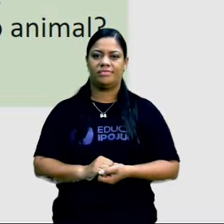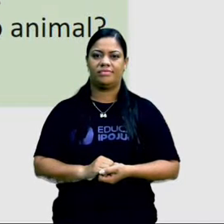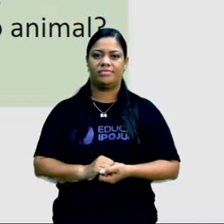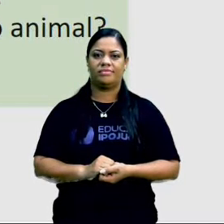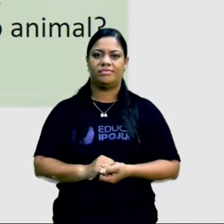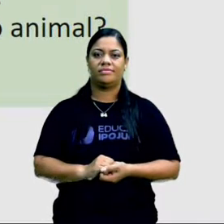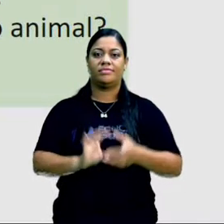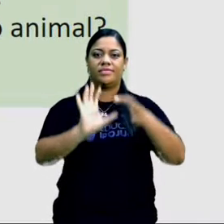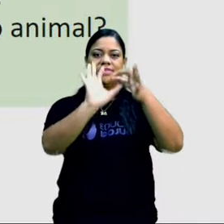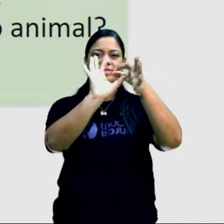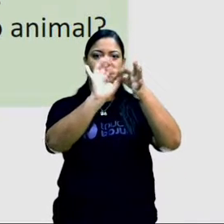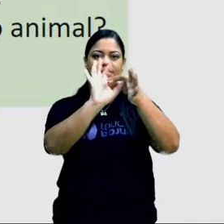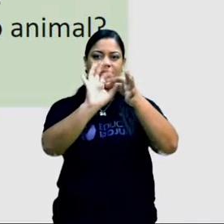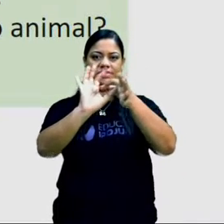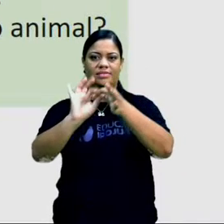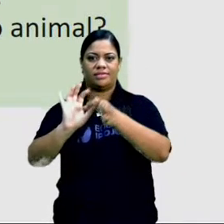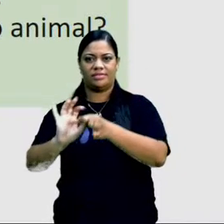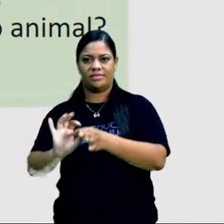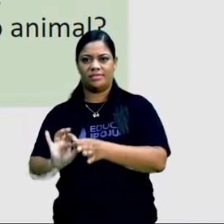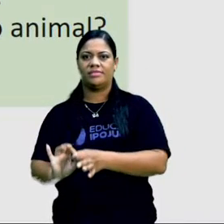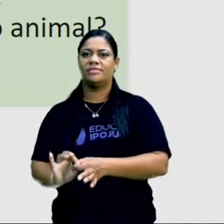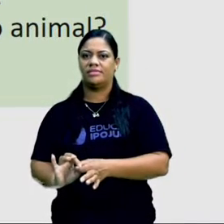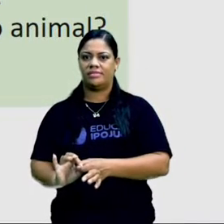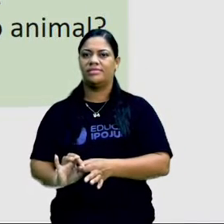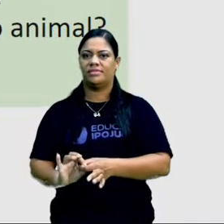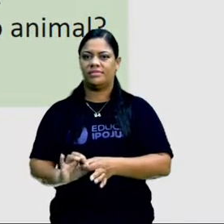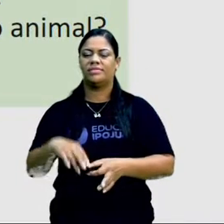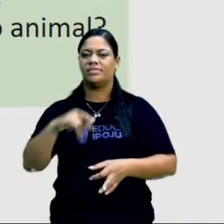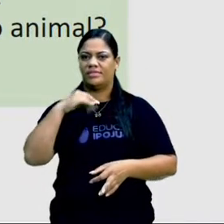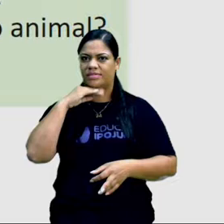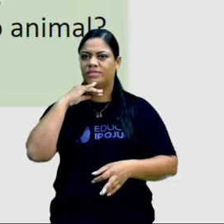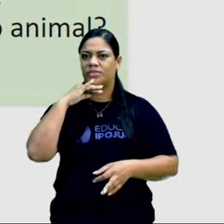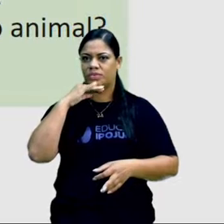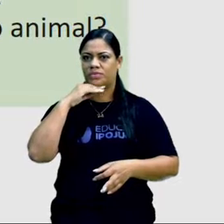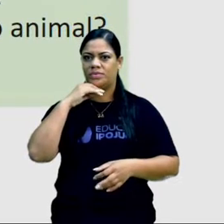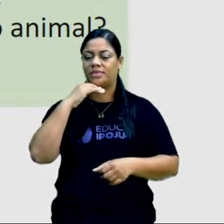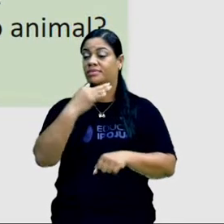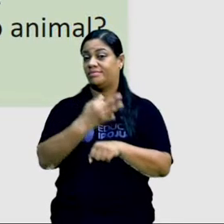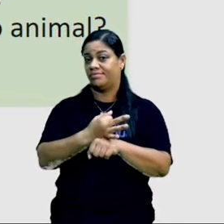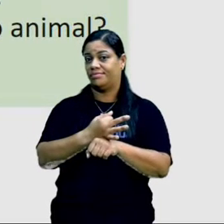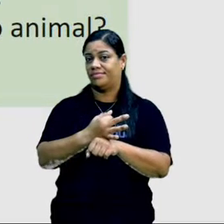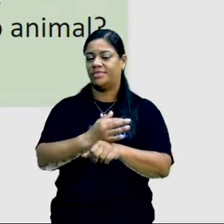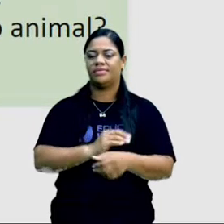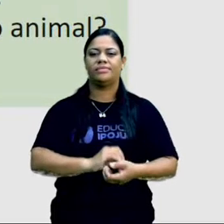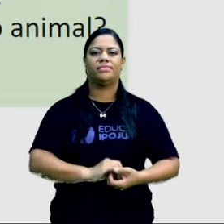com uma corrente. Corrente deve machucar bastante, né?